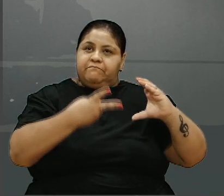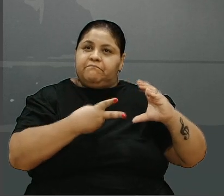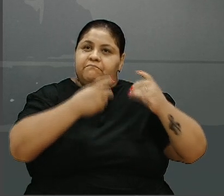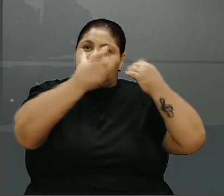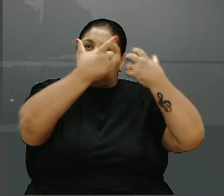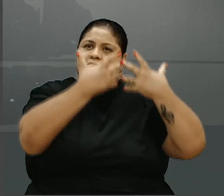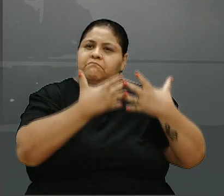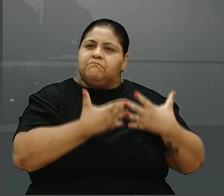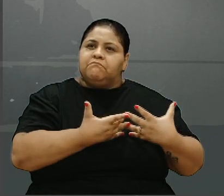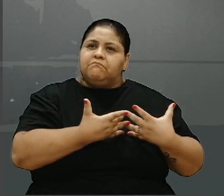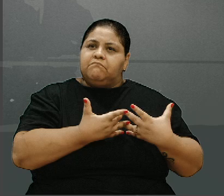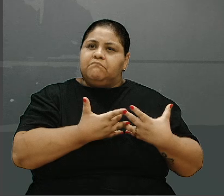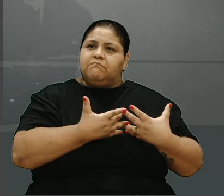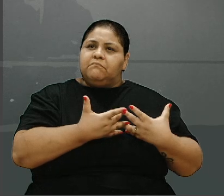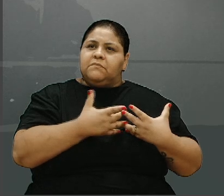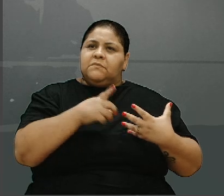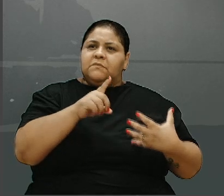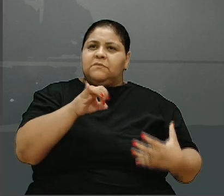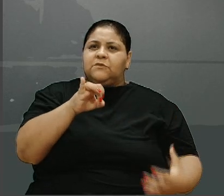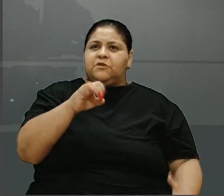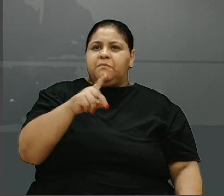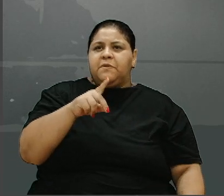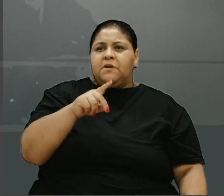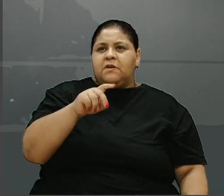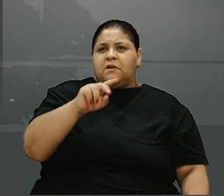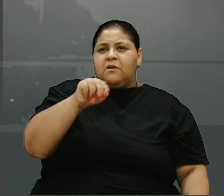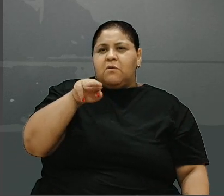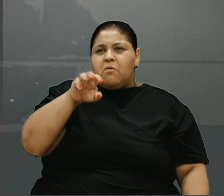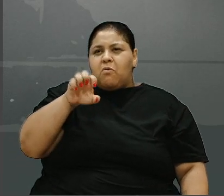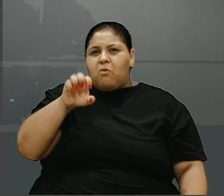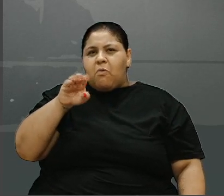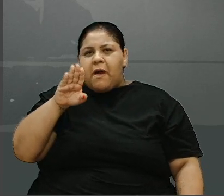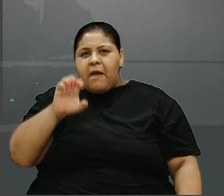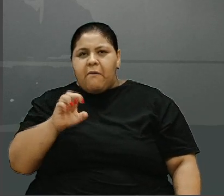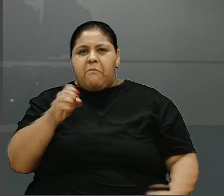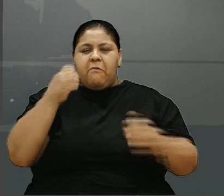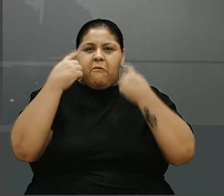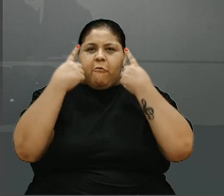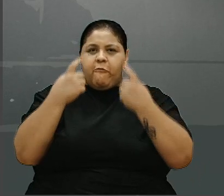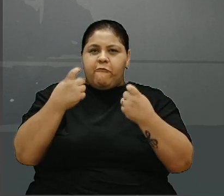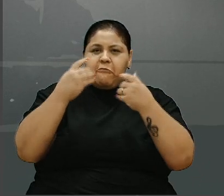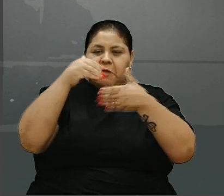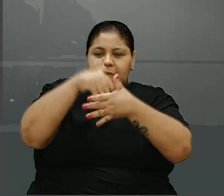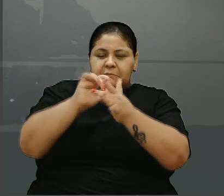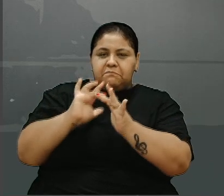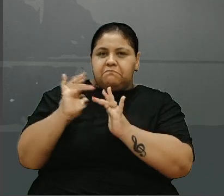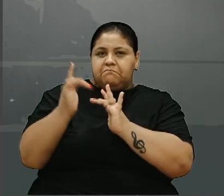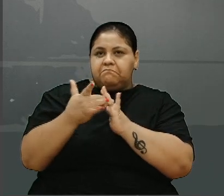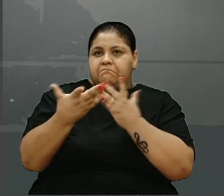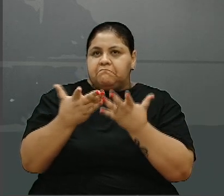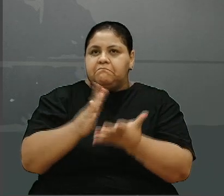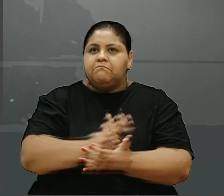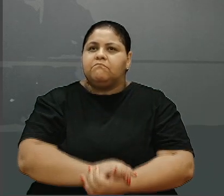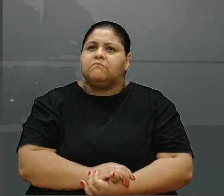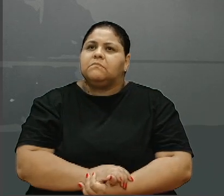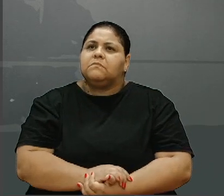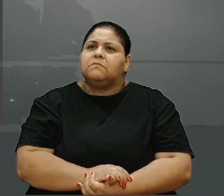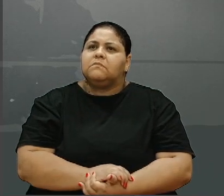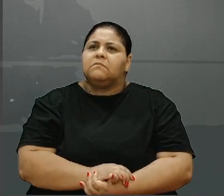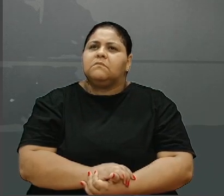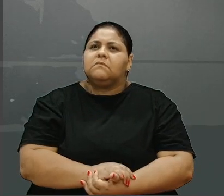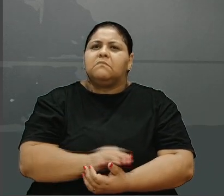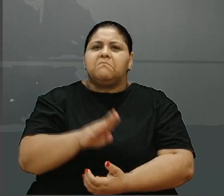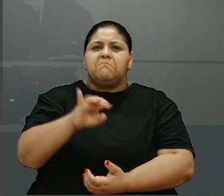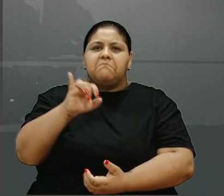tratando sobre Deep Web, tratando sobre violência nas redes sociais e Big